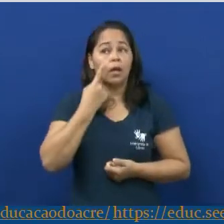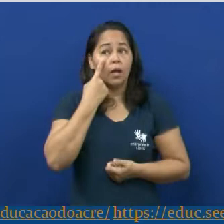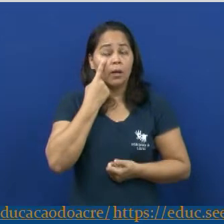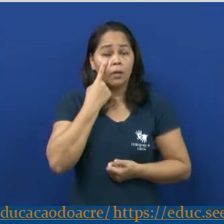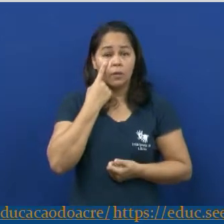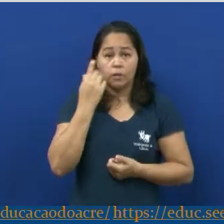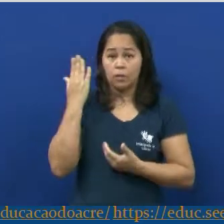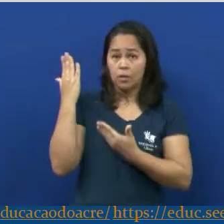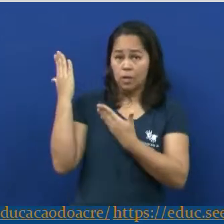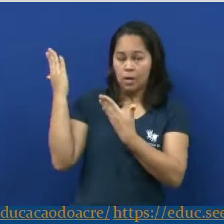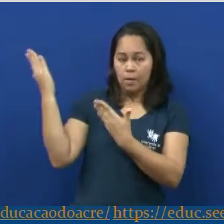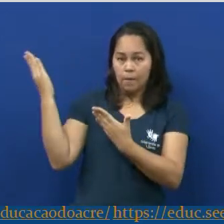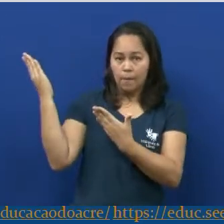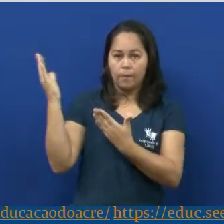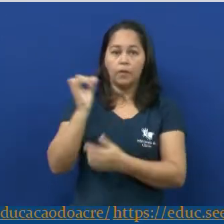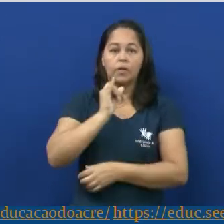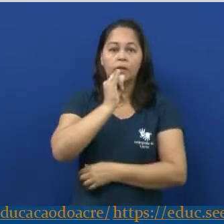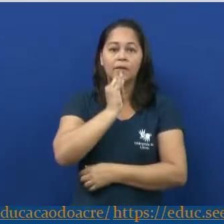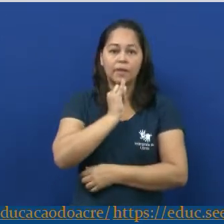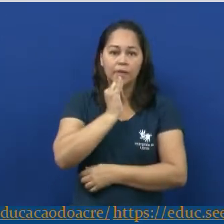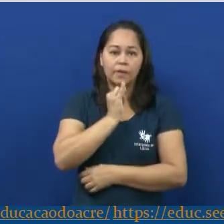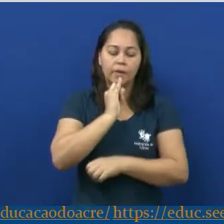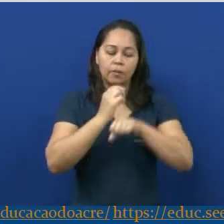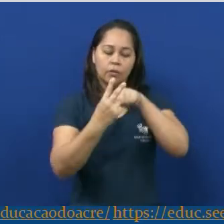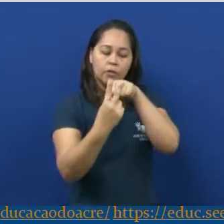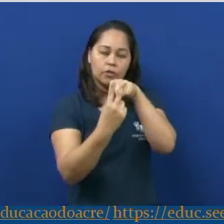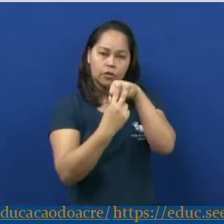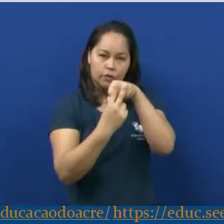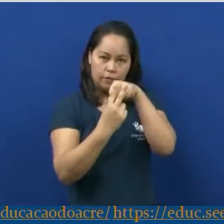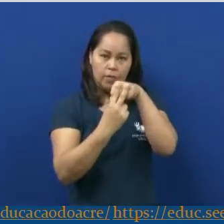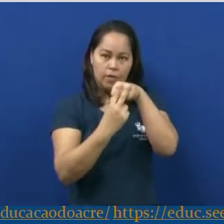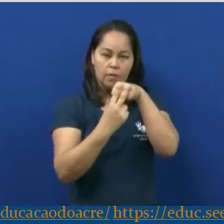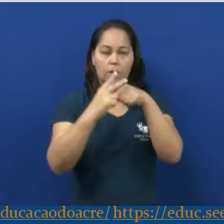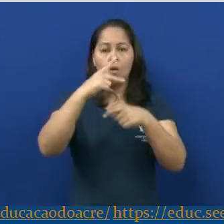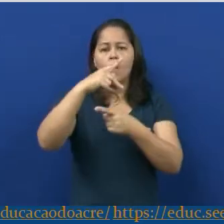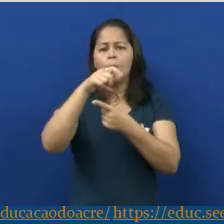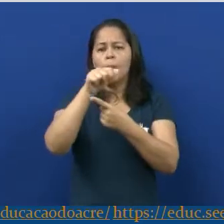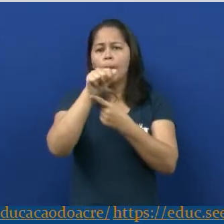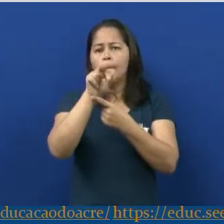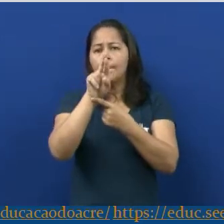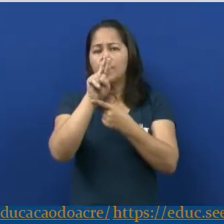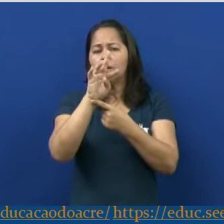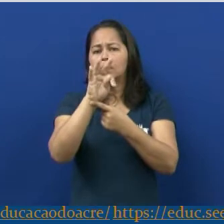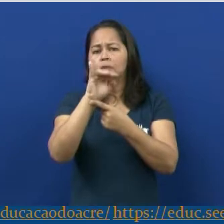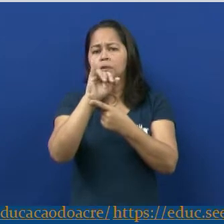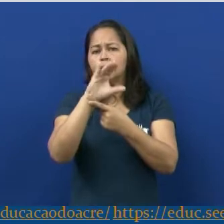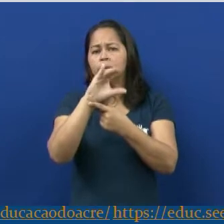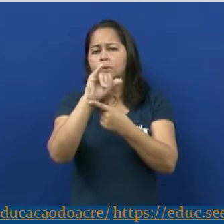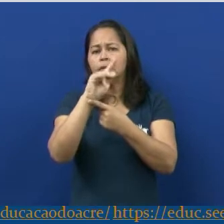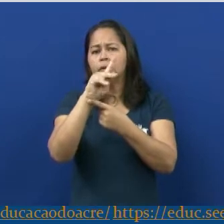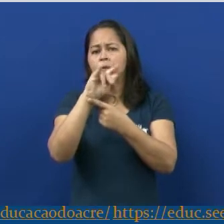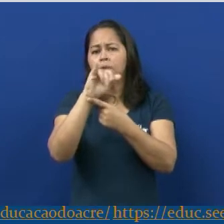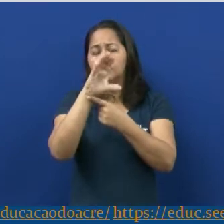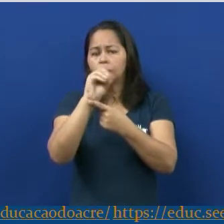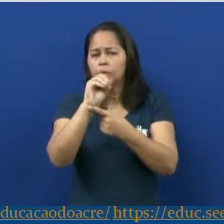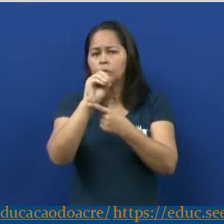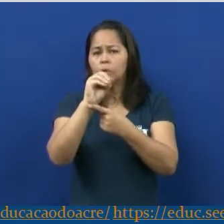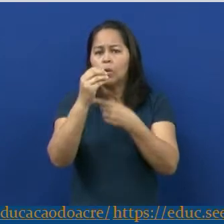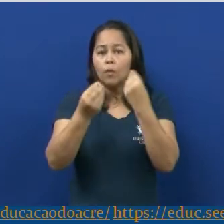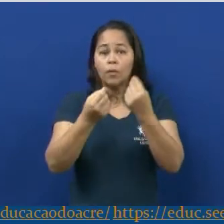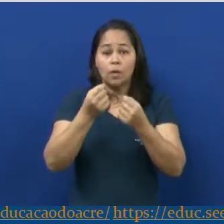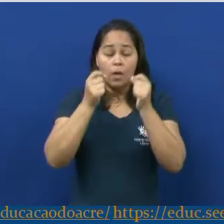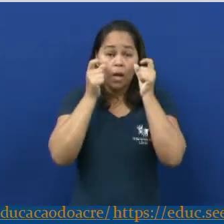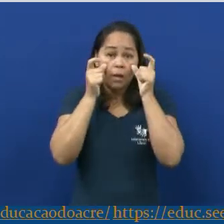aqui eu coloquei para você exemplos de verbos no particípio porque a gente tem que tomar atenção